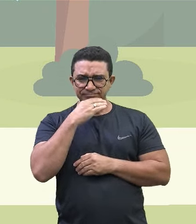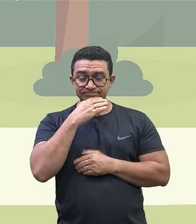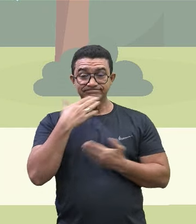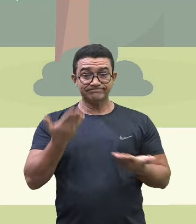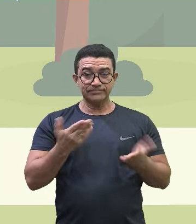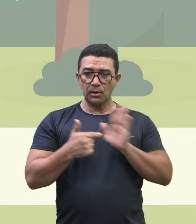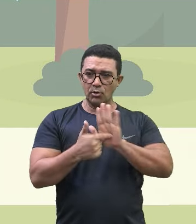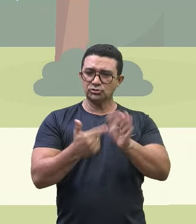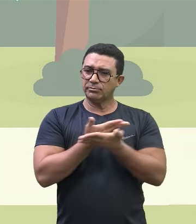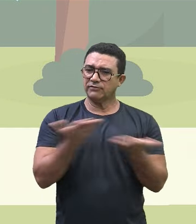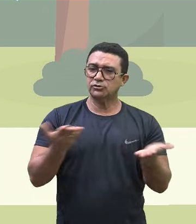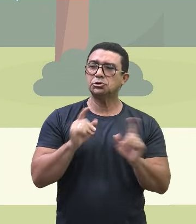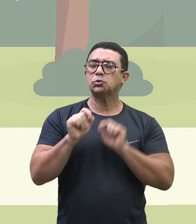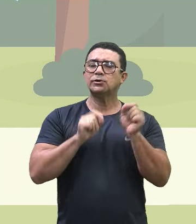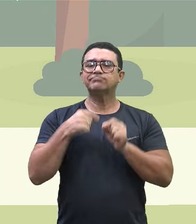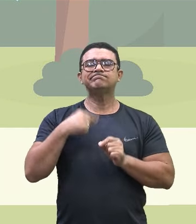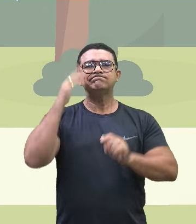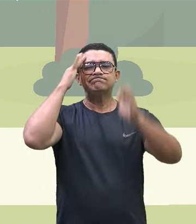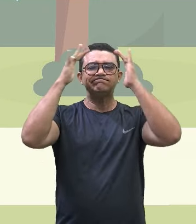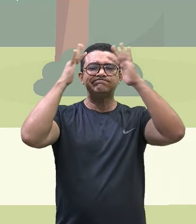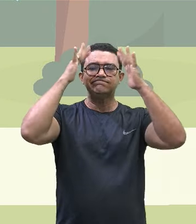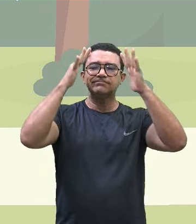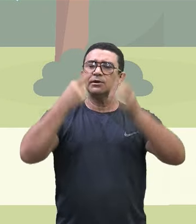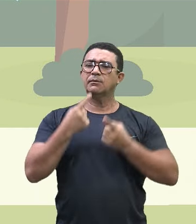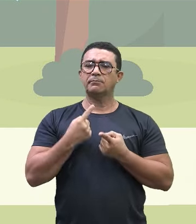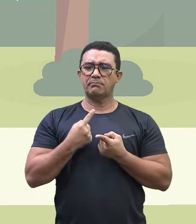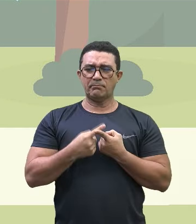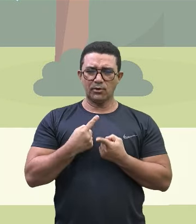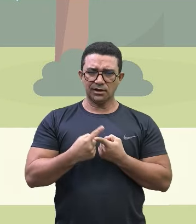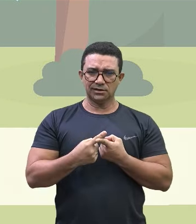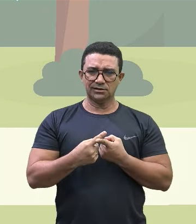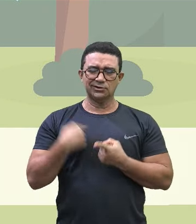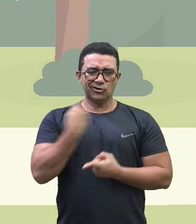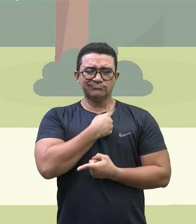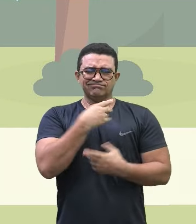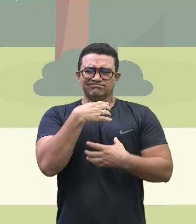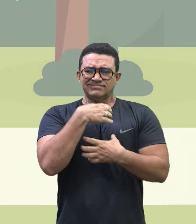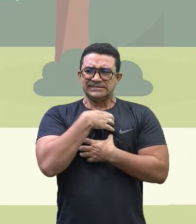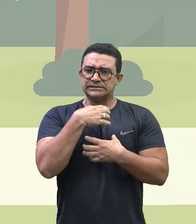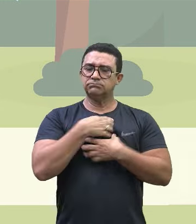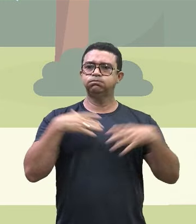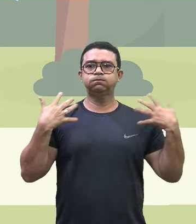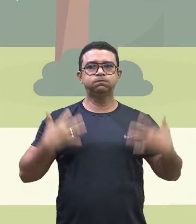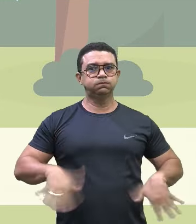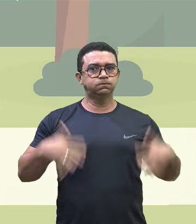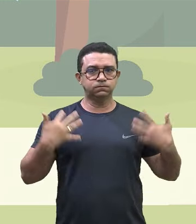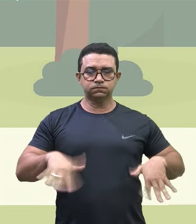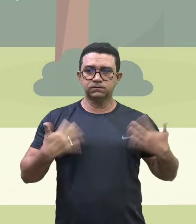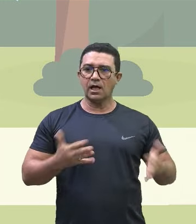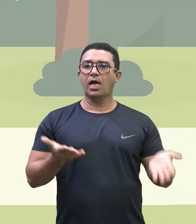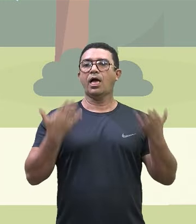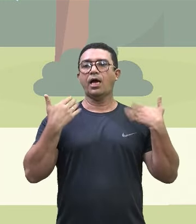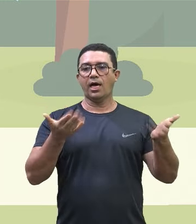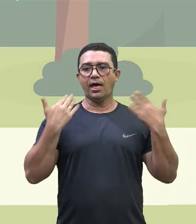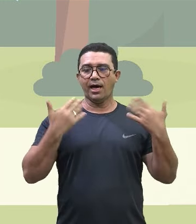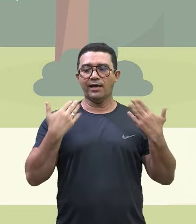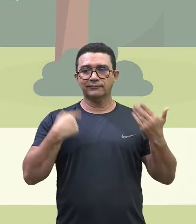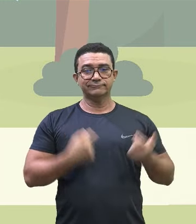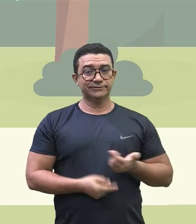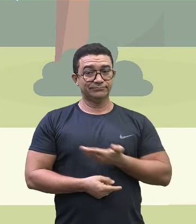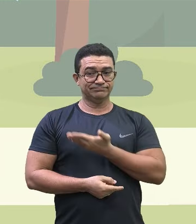aqui é realmente essa reflexão. Por que nós sentimos tanto calor? Você consegue ver aqui